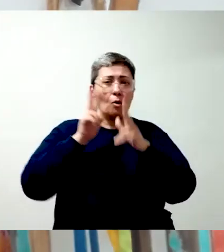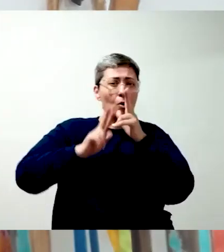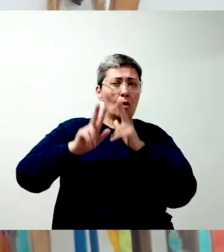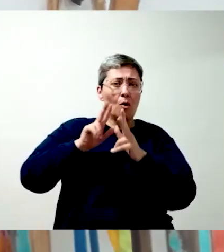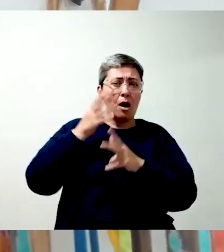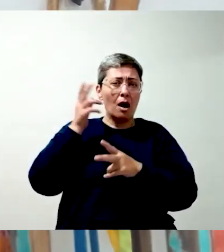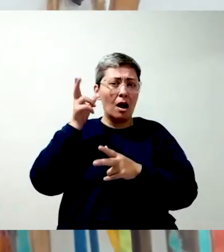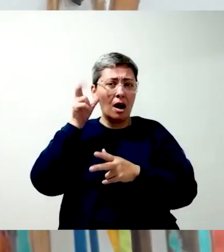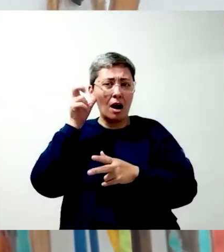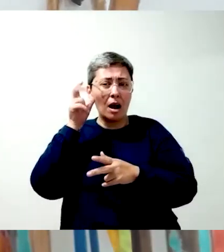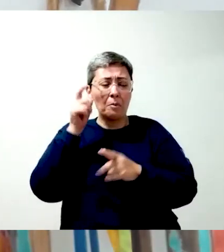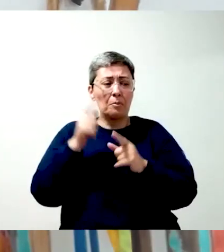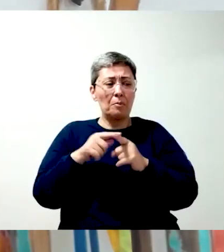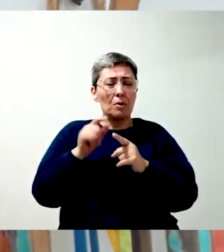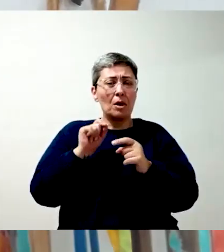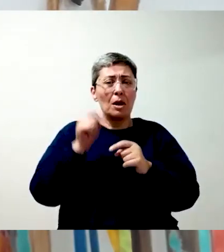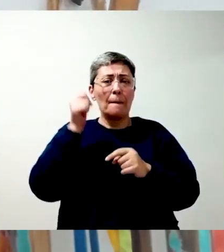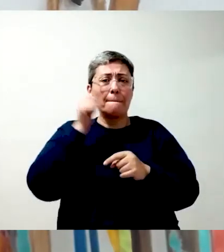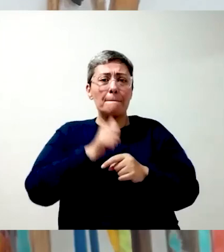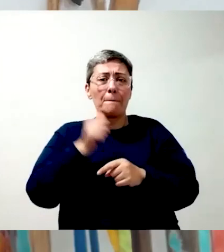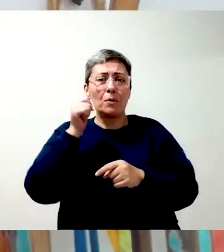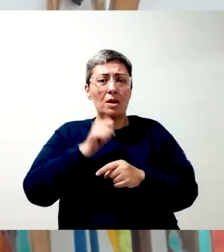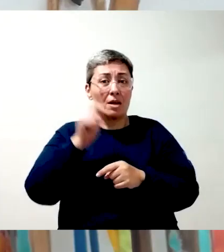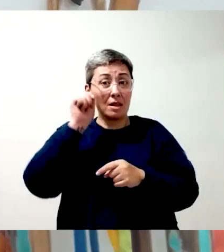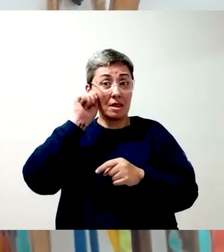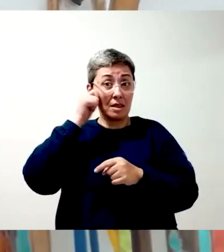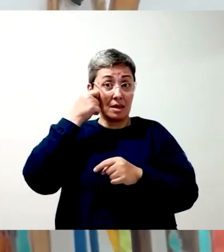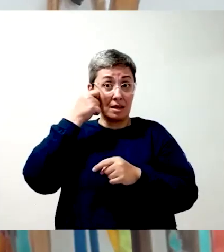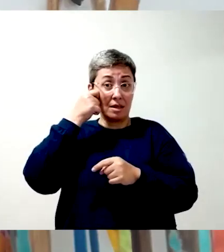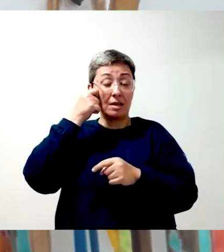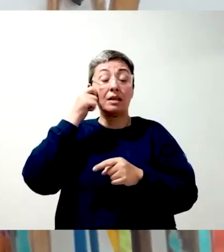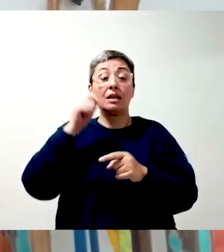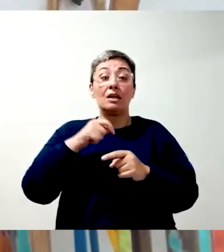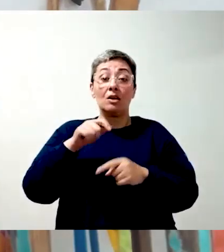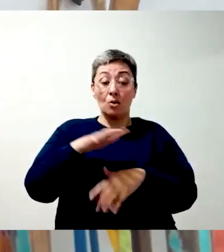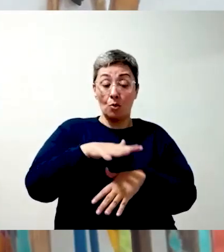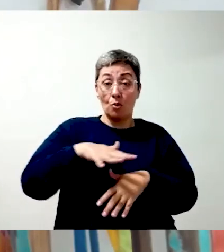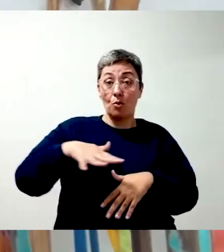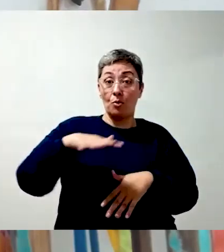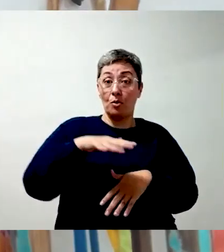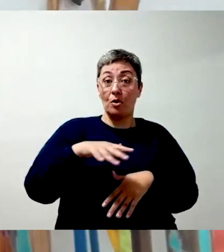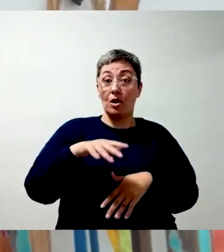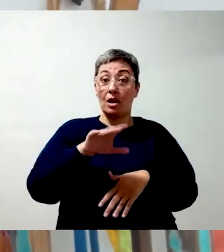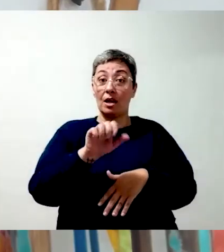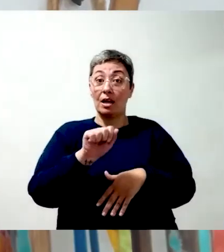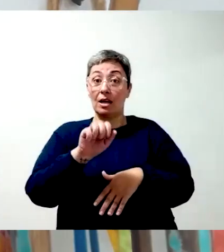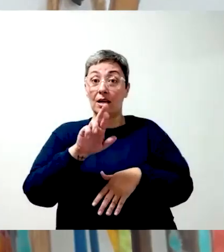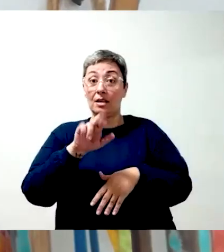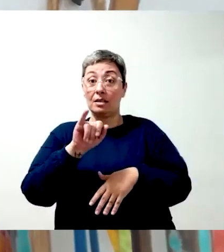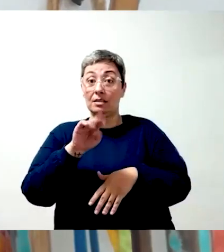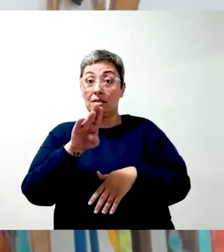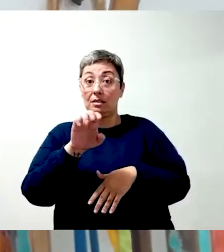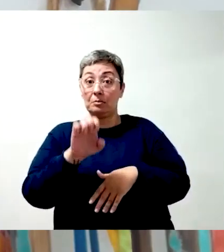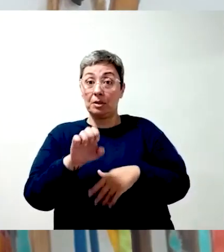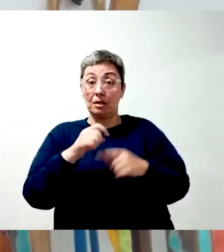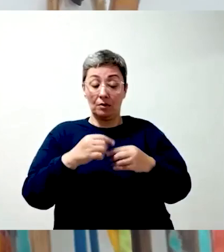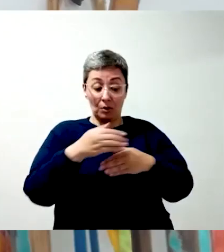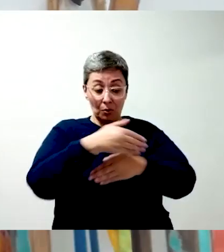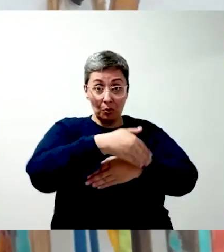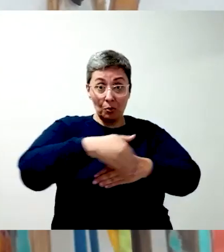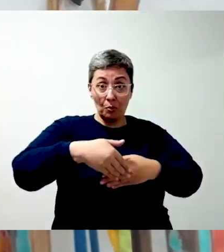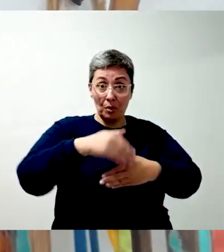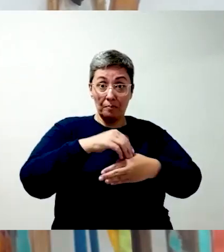esta canção sendo cantada por uma mulher negra na região do Caribe, entre